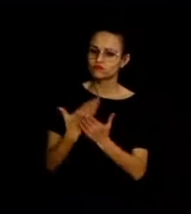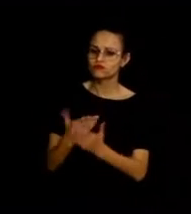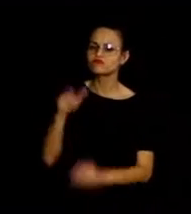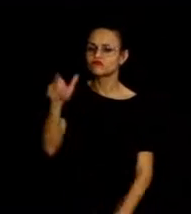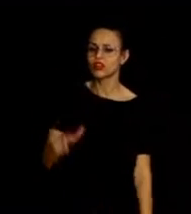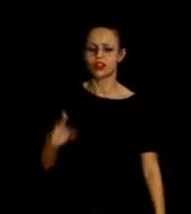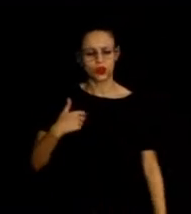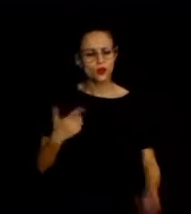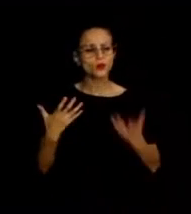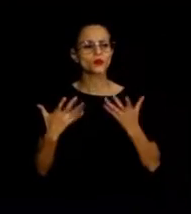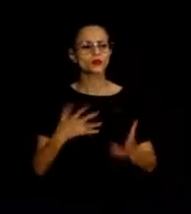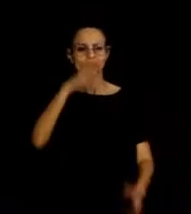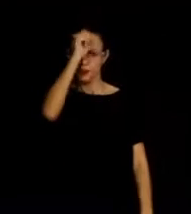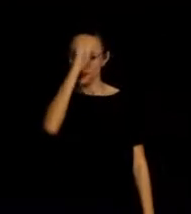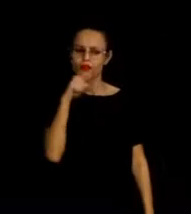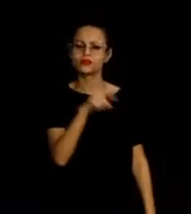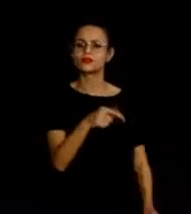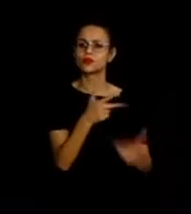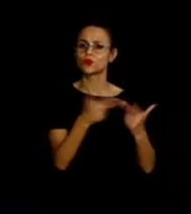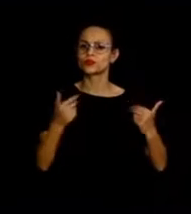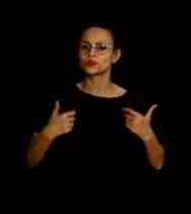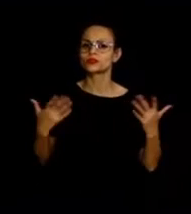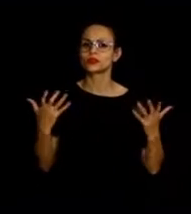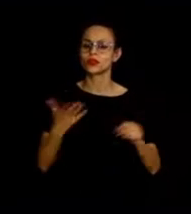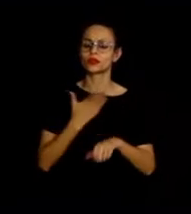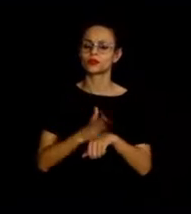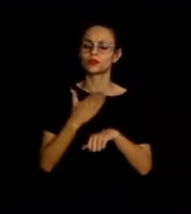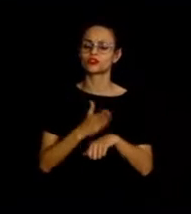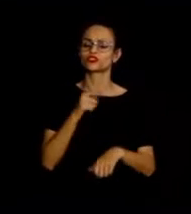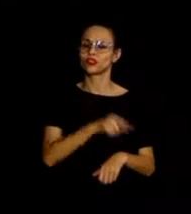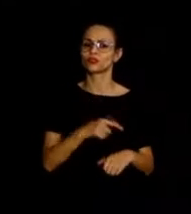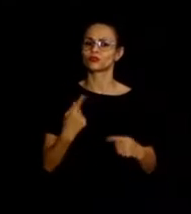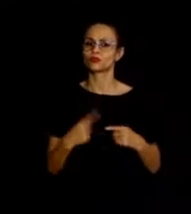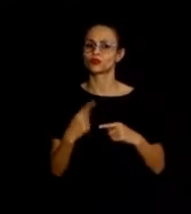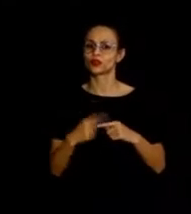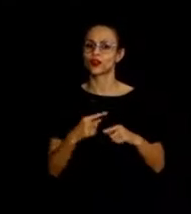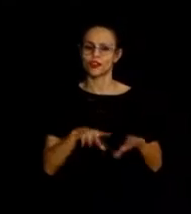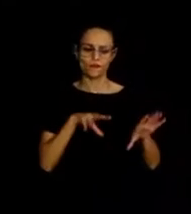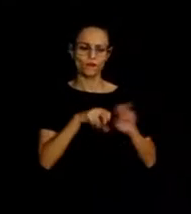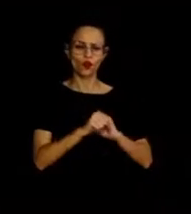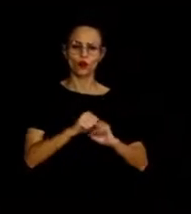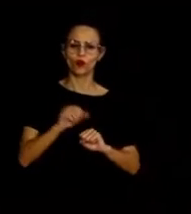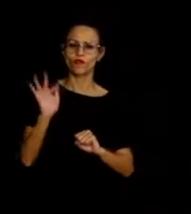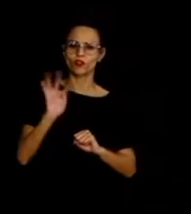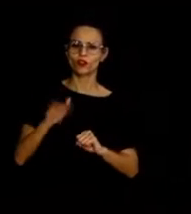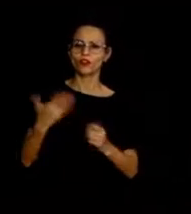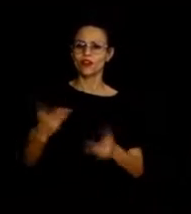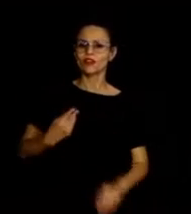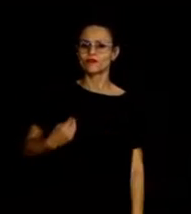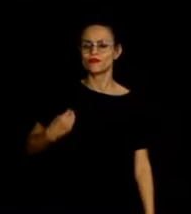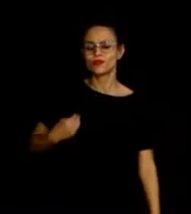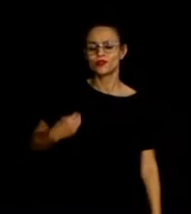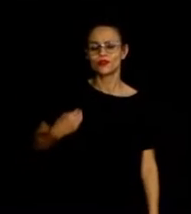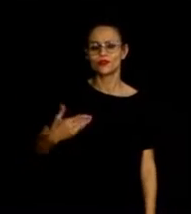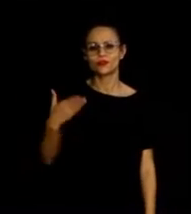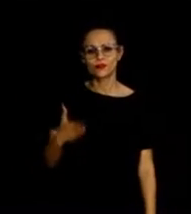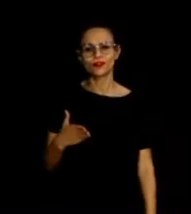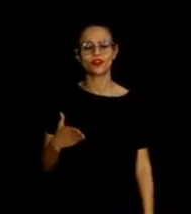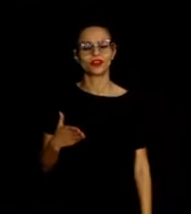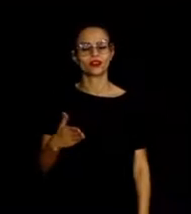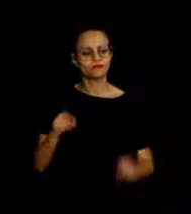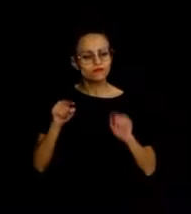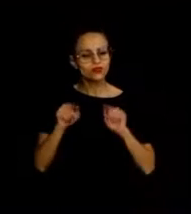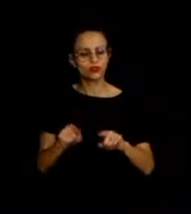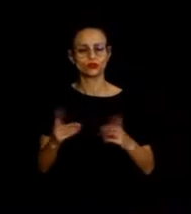movimentarem falaram a gente quer aprender esse negócio a gente quer praticar esse negócio porque saindo da faculdade a gente quer viver no